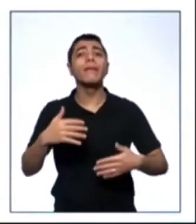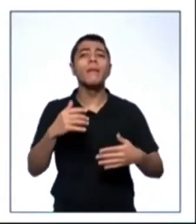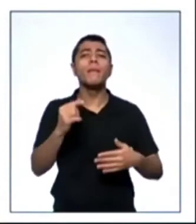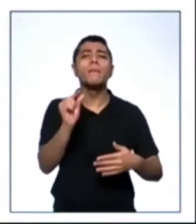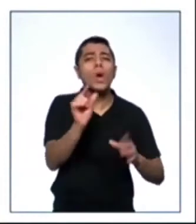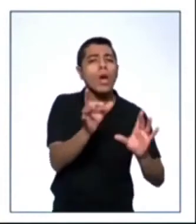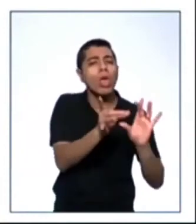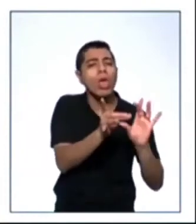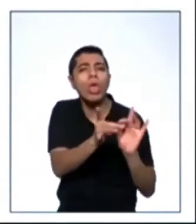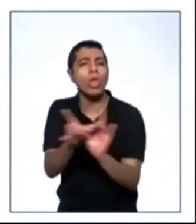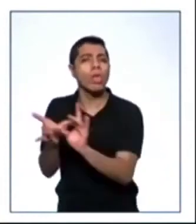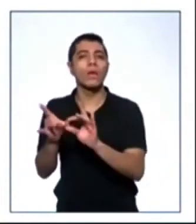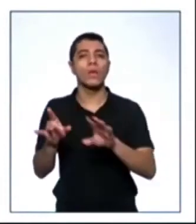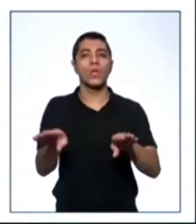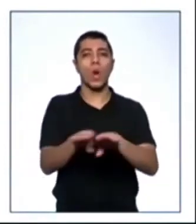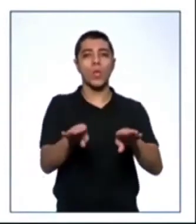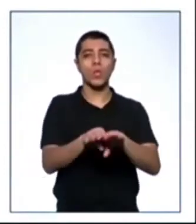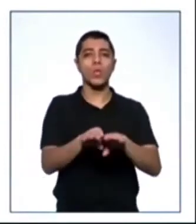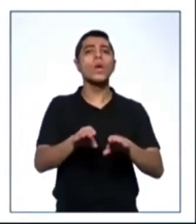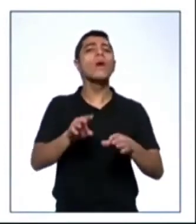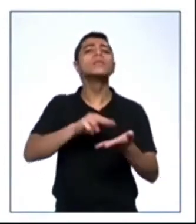texto consiste na ideia de que